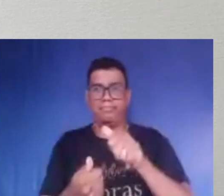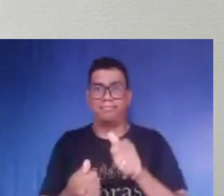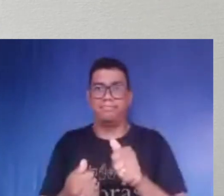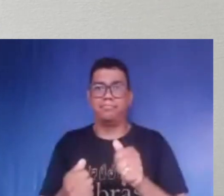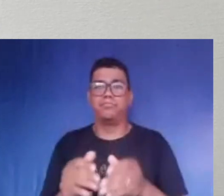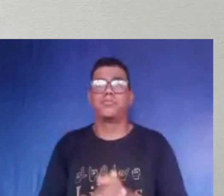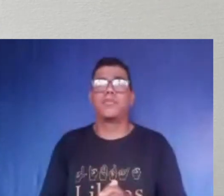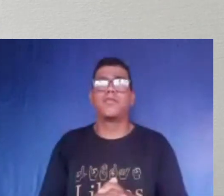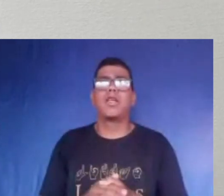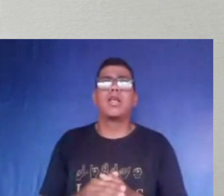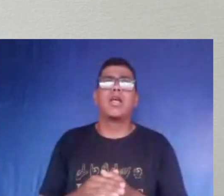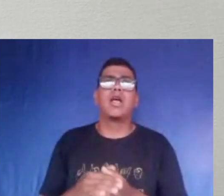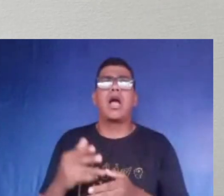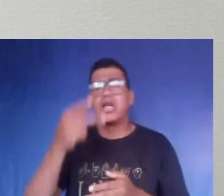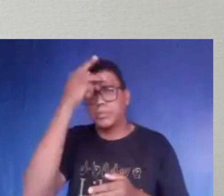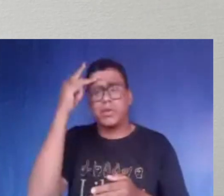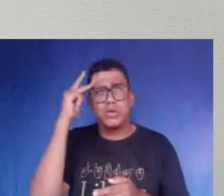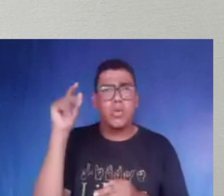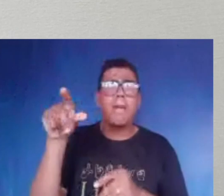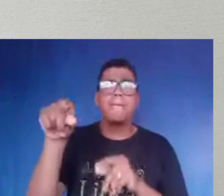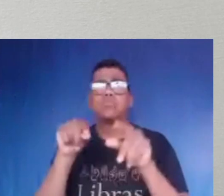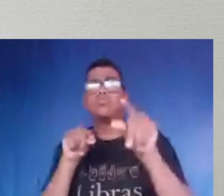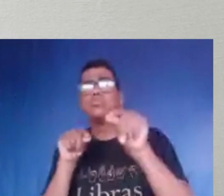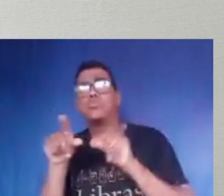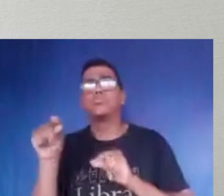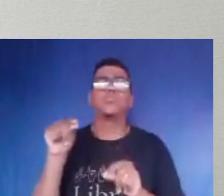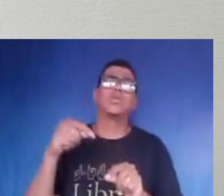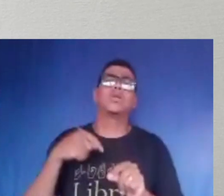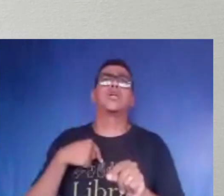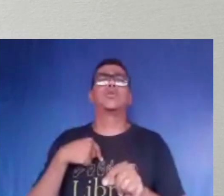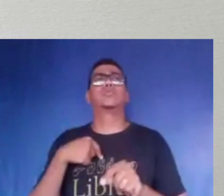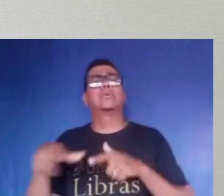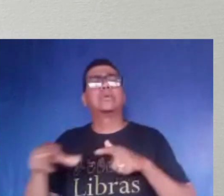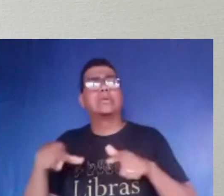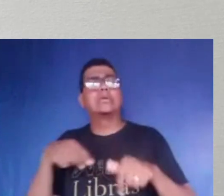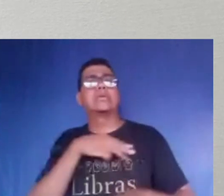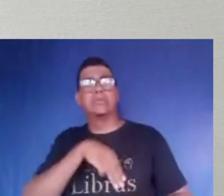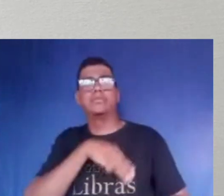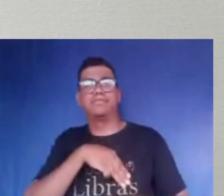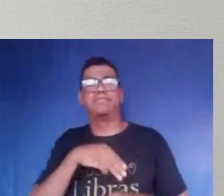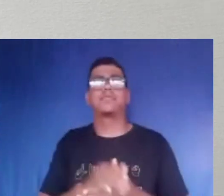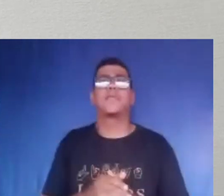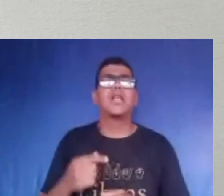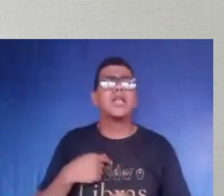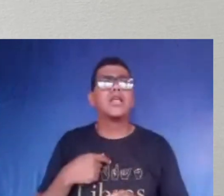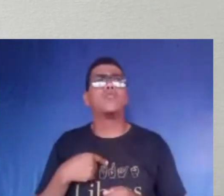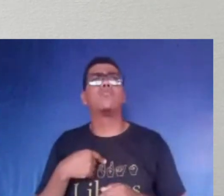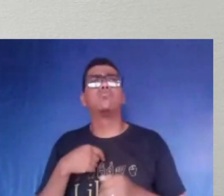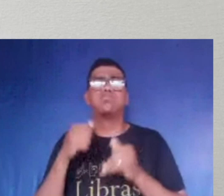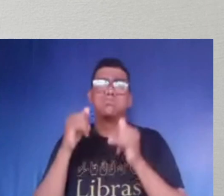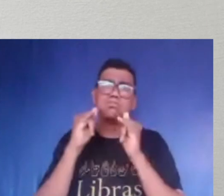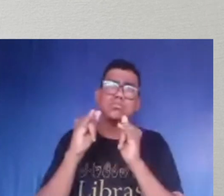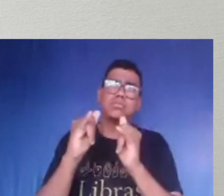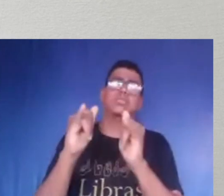mundiais, que é um tema que normalmente eu sou acionado a falar por conta de algumas experiências no passado, mas eu posso dizer